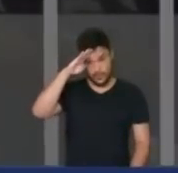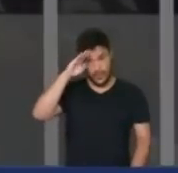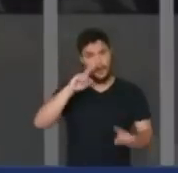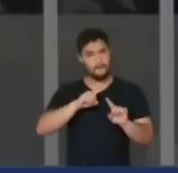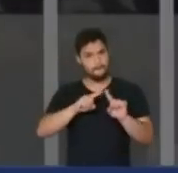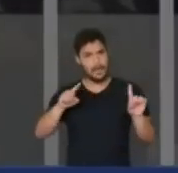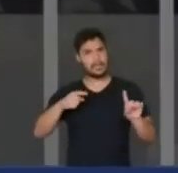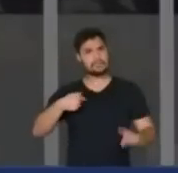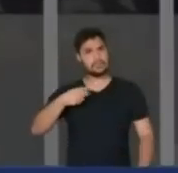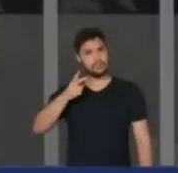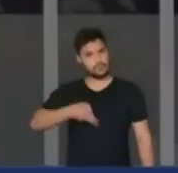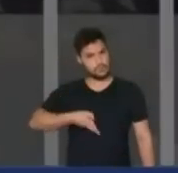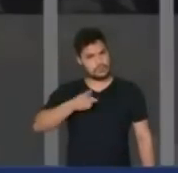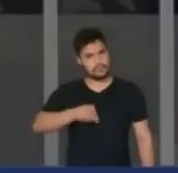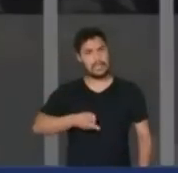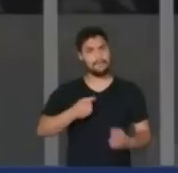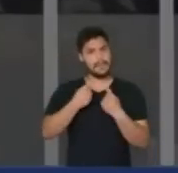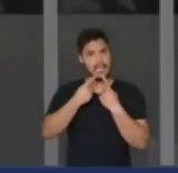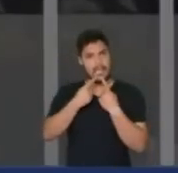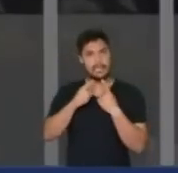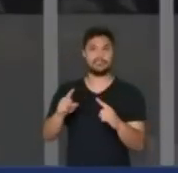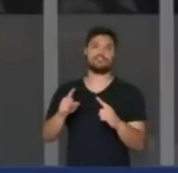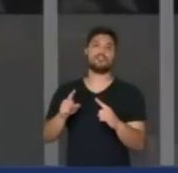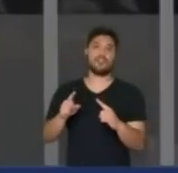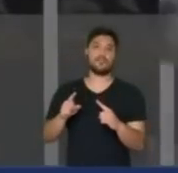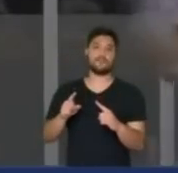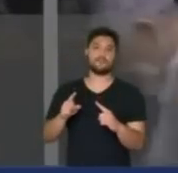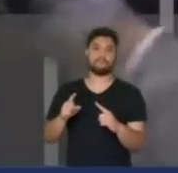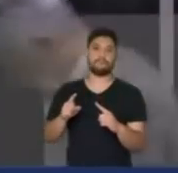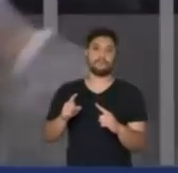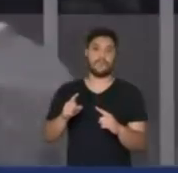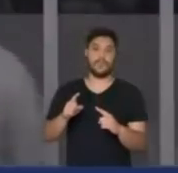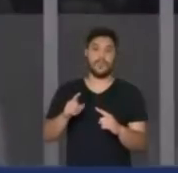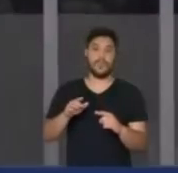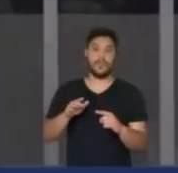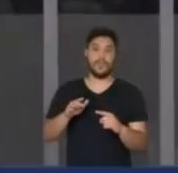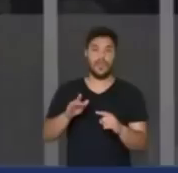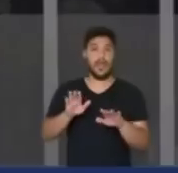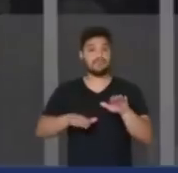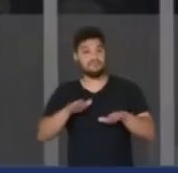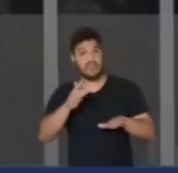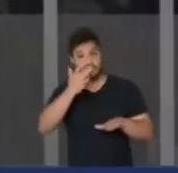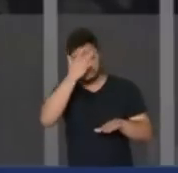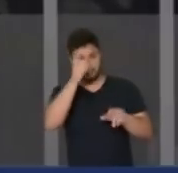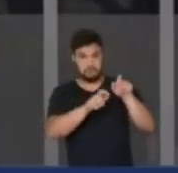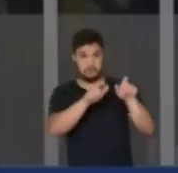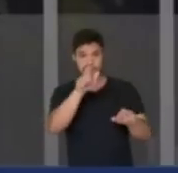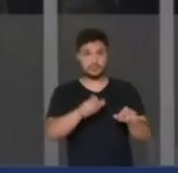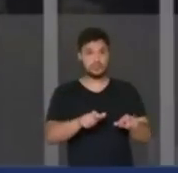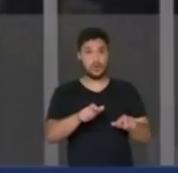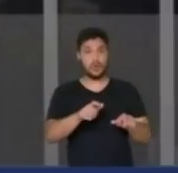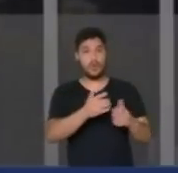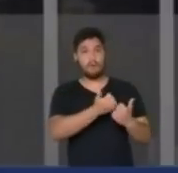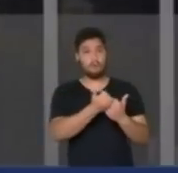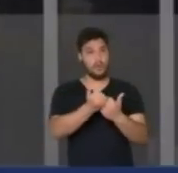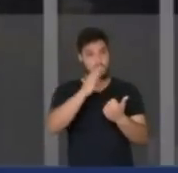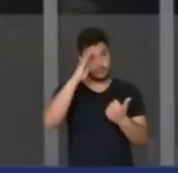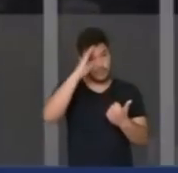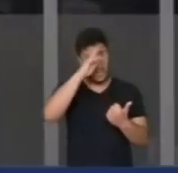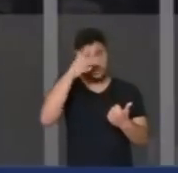furtei de fazer críticas mesmo não sendo compreendido pelos próprios bolsonaristas